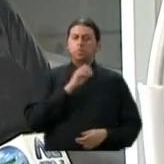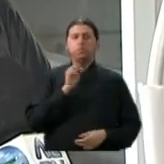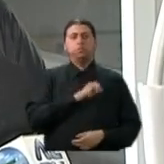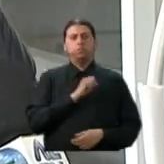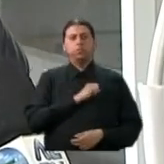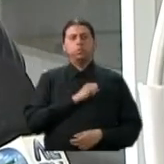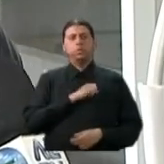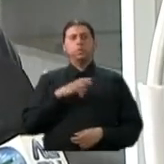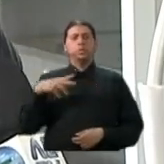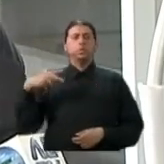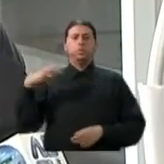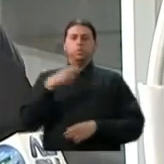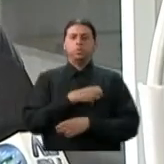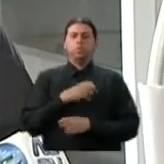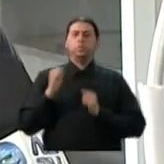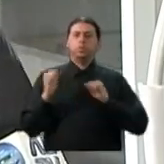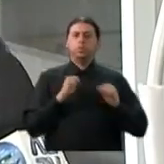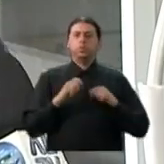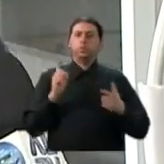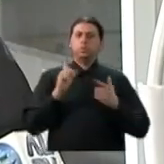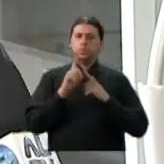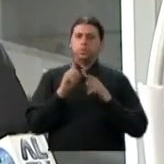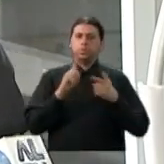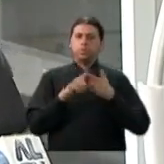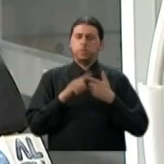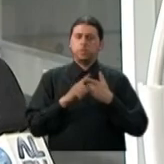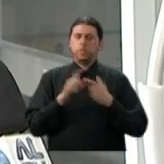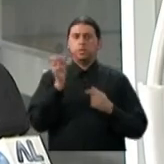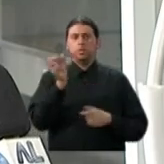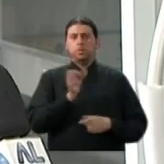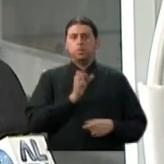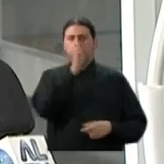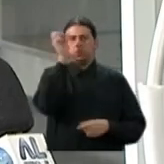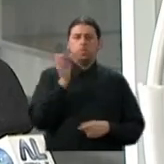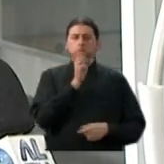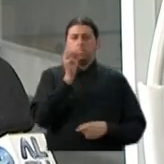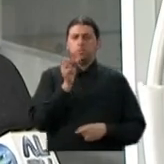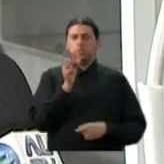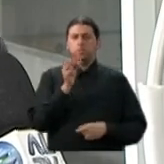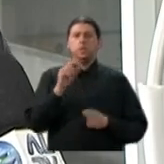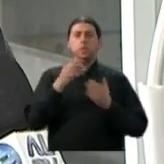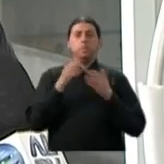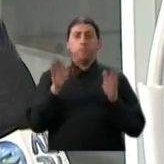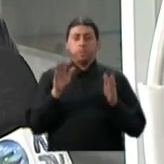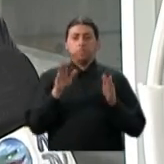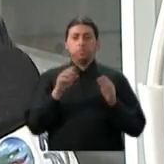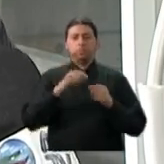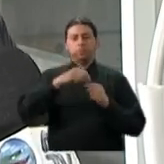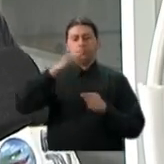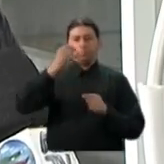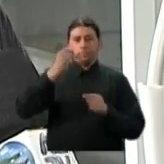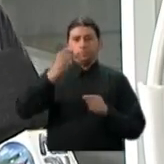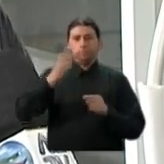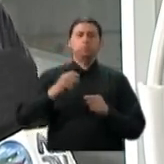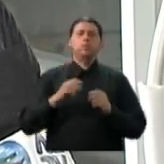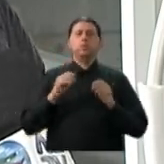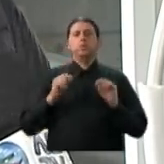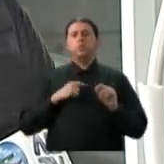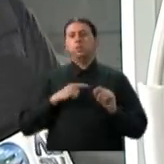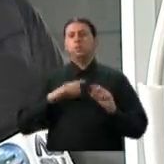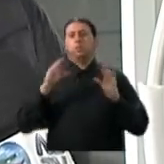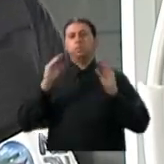de doses possíveis, porque após as 6 horas, o que ainda tiver de dose é desprezado. Então, nós temos no